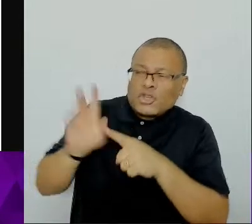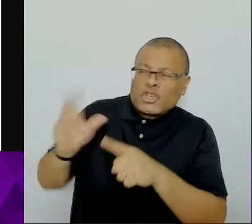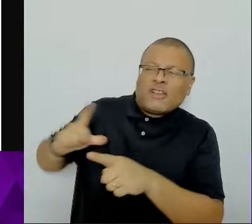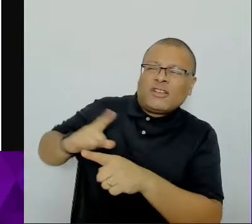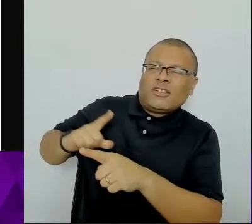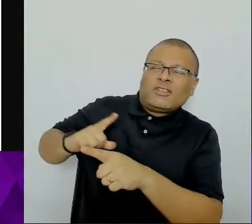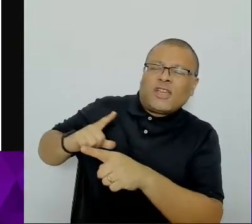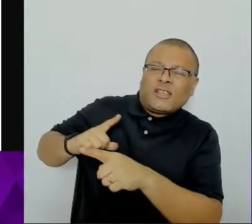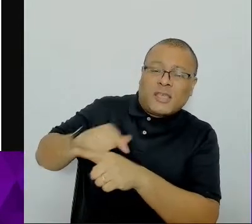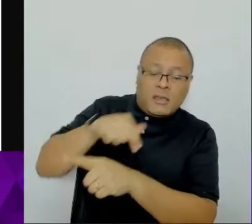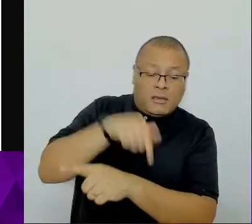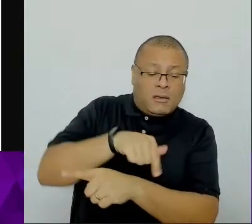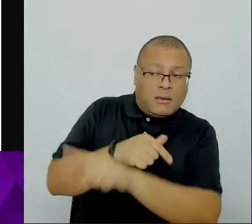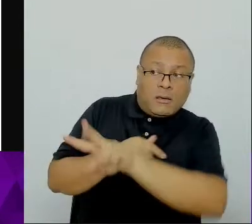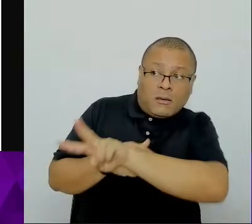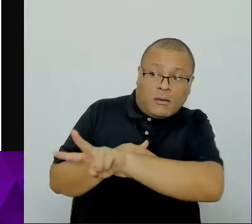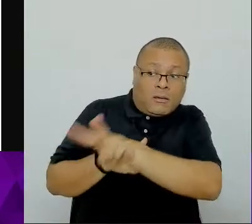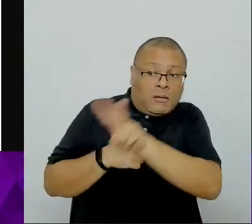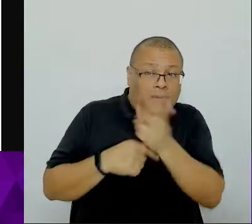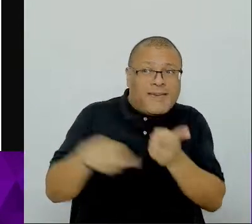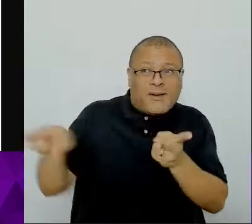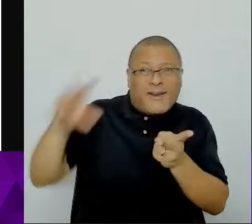esse processo de transfer learning,